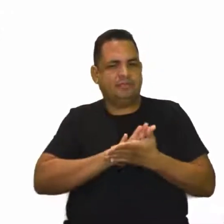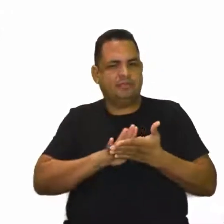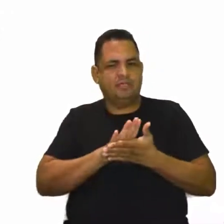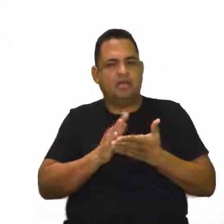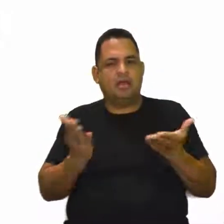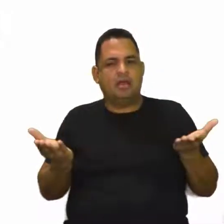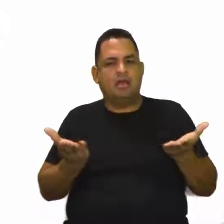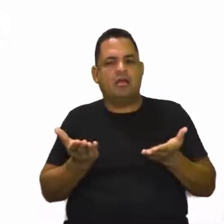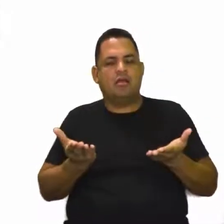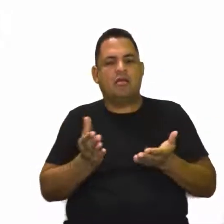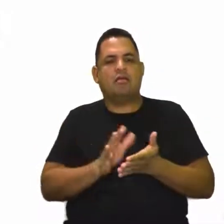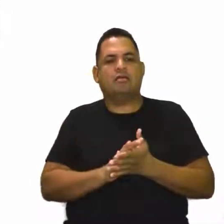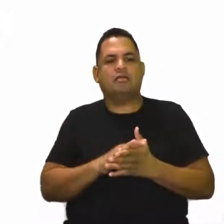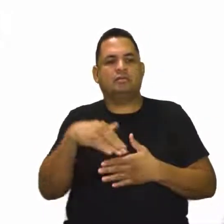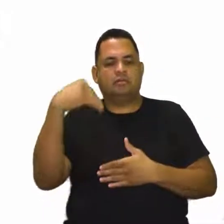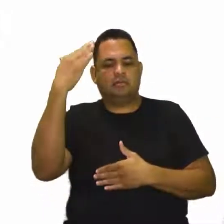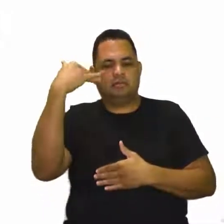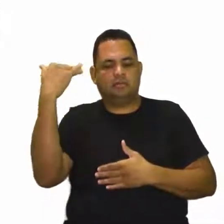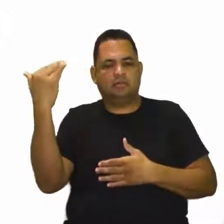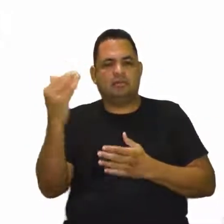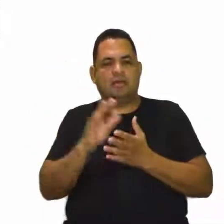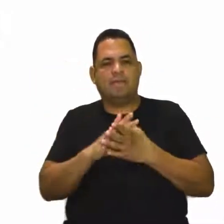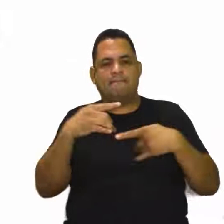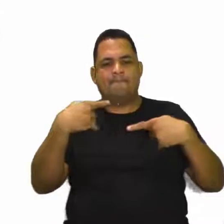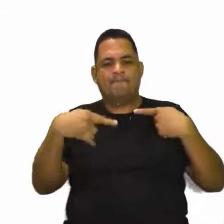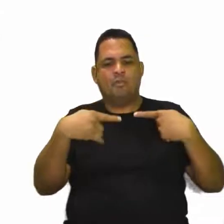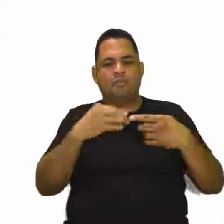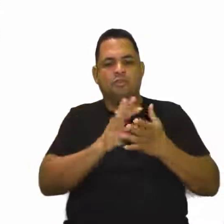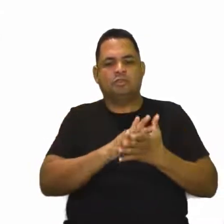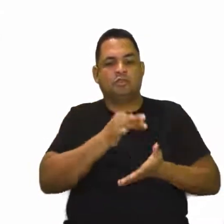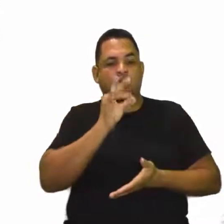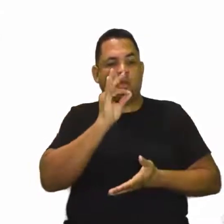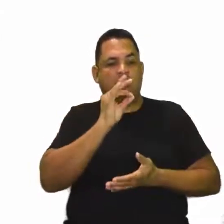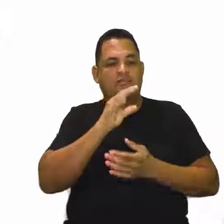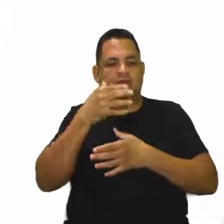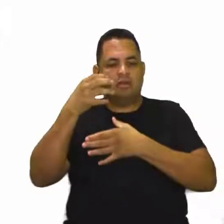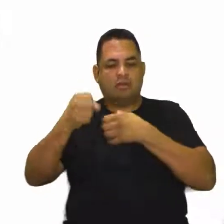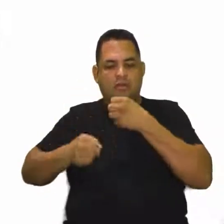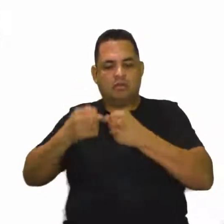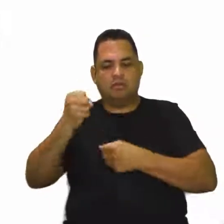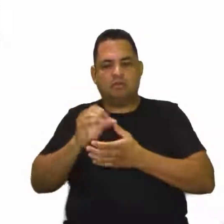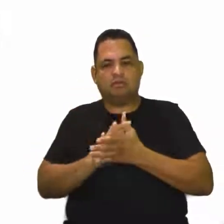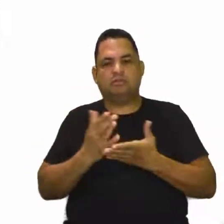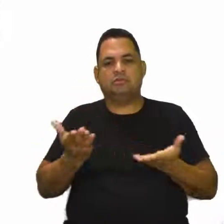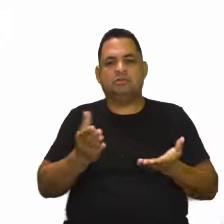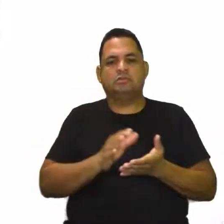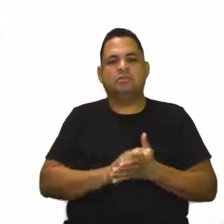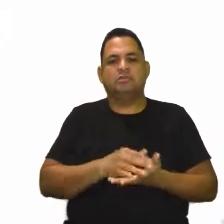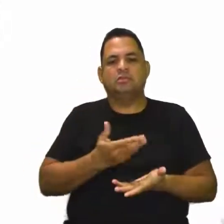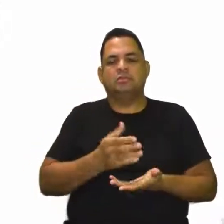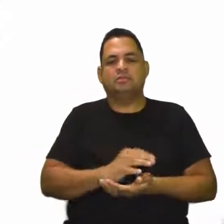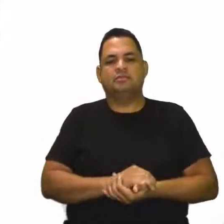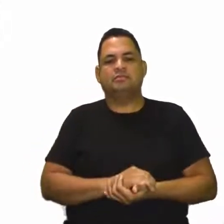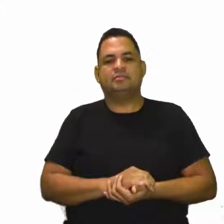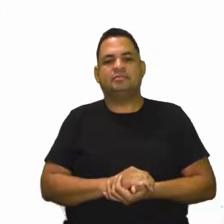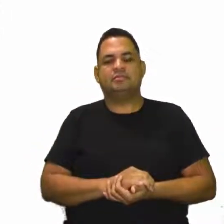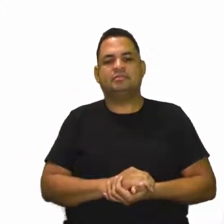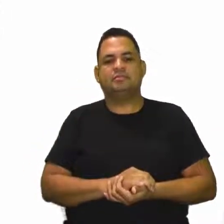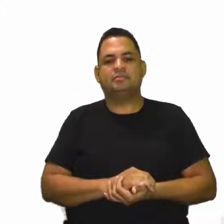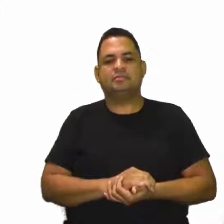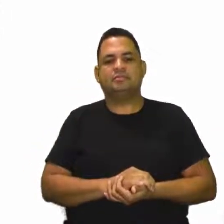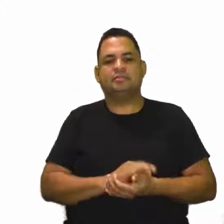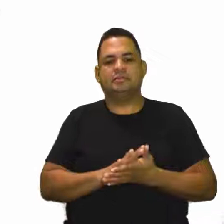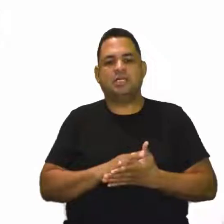que o bicho vai vir, a famosa política do café com leite. E só tem raposa velha aí, o cara que manja muito.